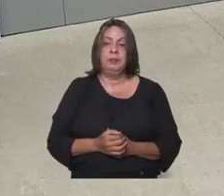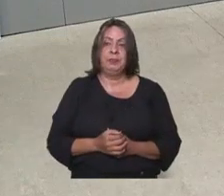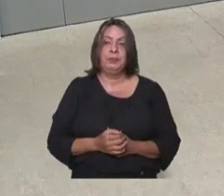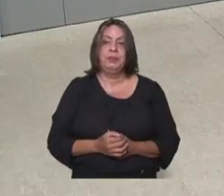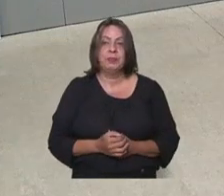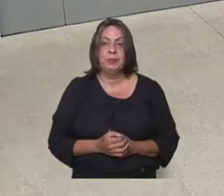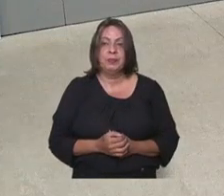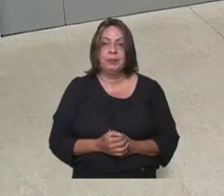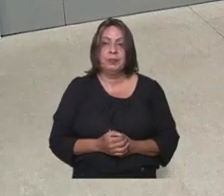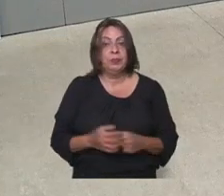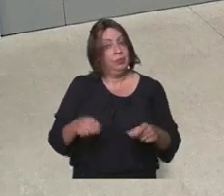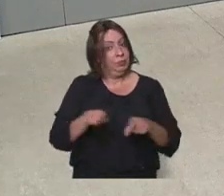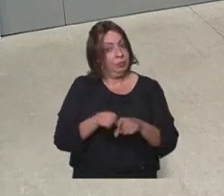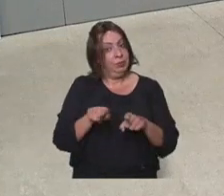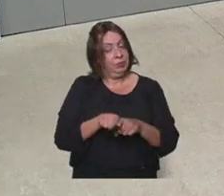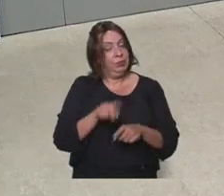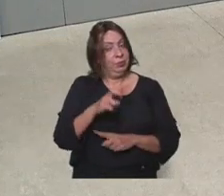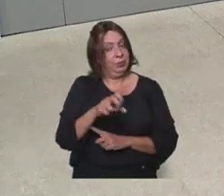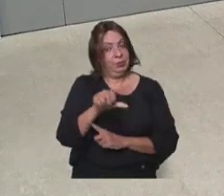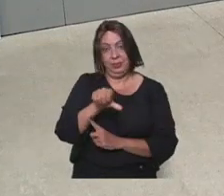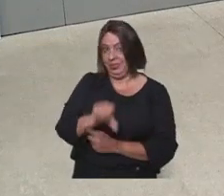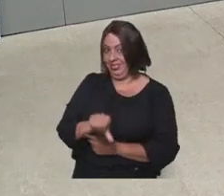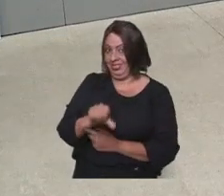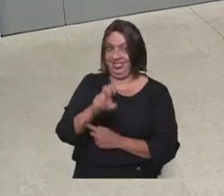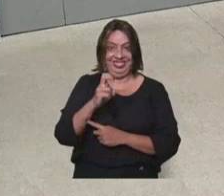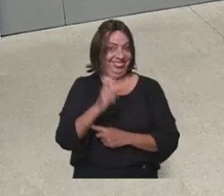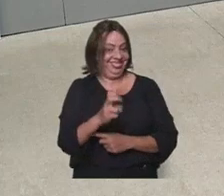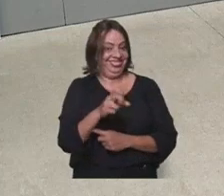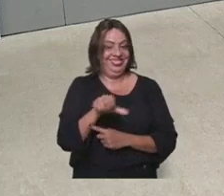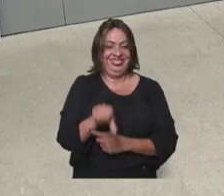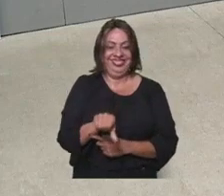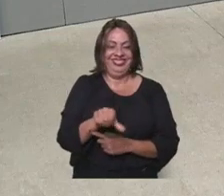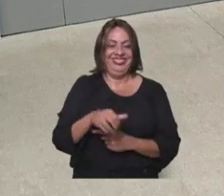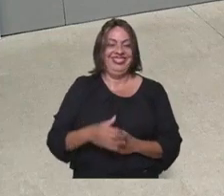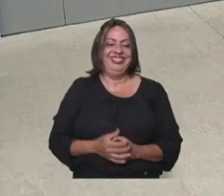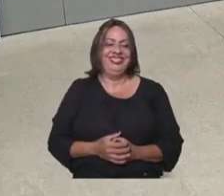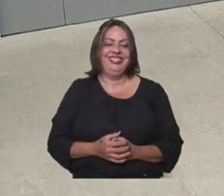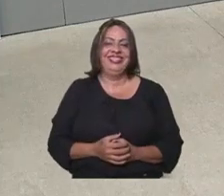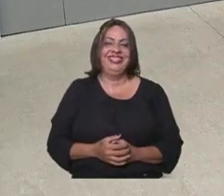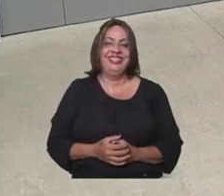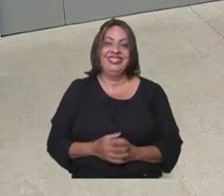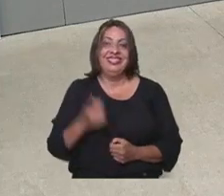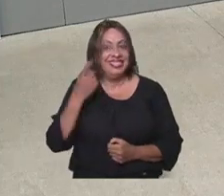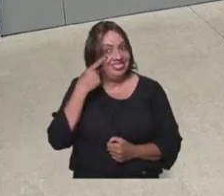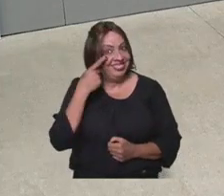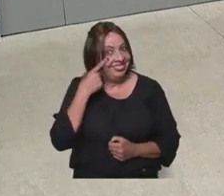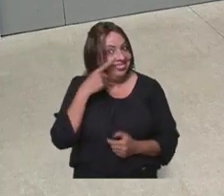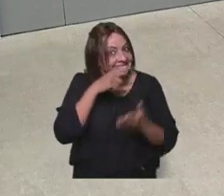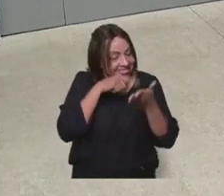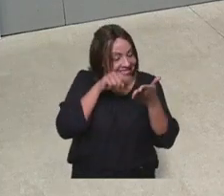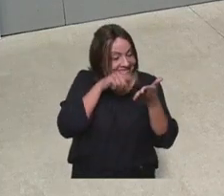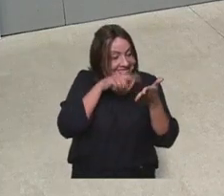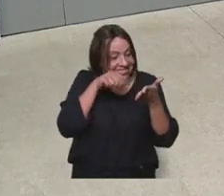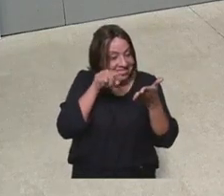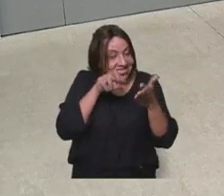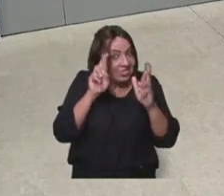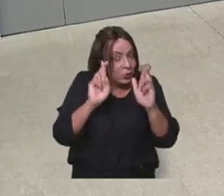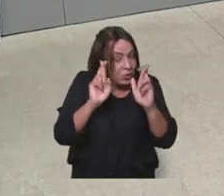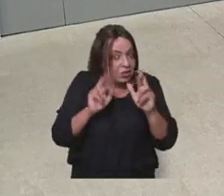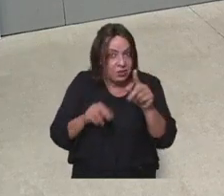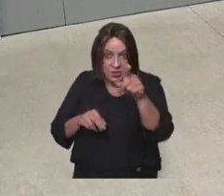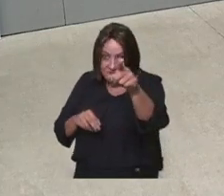3. Subiu 3, subiu também o 59, 59. Acompanha, vai marcando aí que eu tô torcendo por